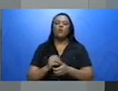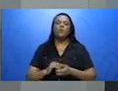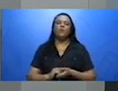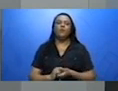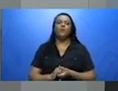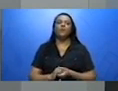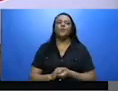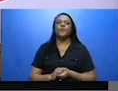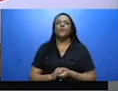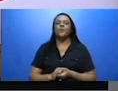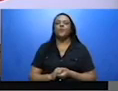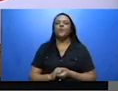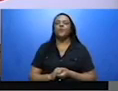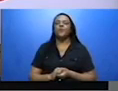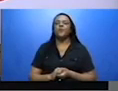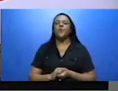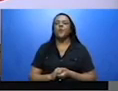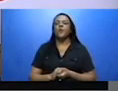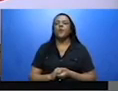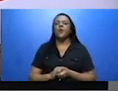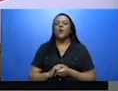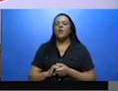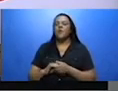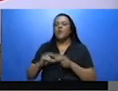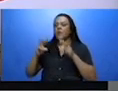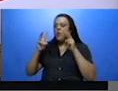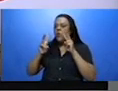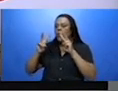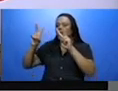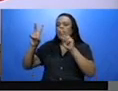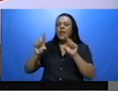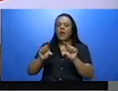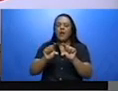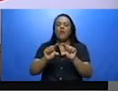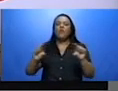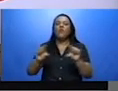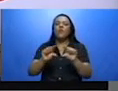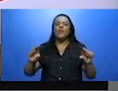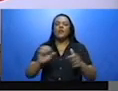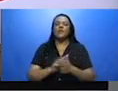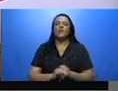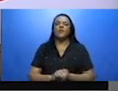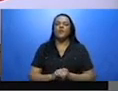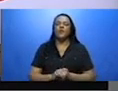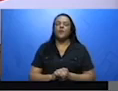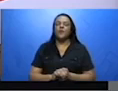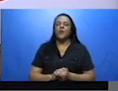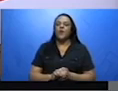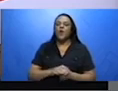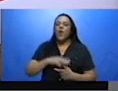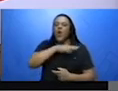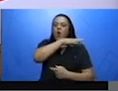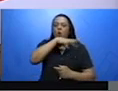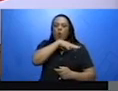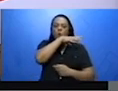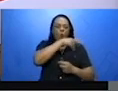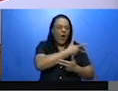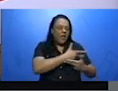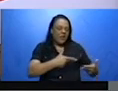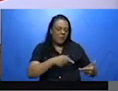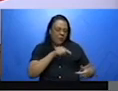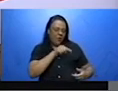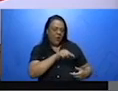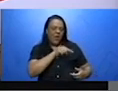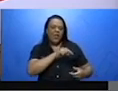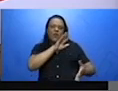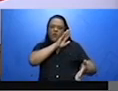Vamos dar uma olhada nas orações aqui para fazermos uma análise. O animal fugiu. Eu tenho aí minha oração